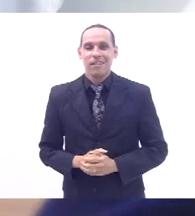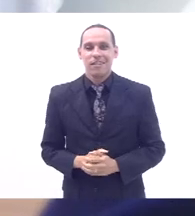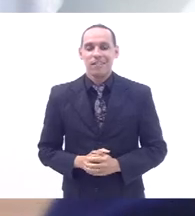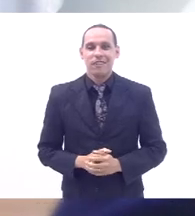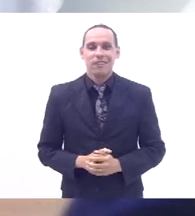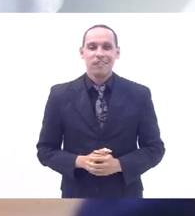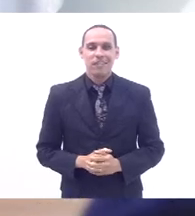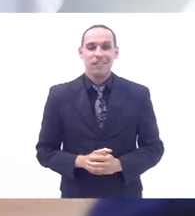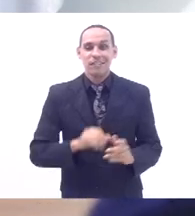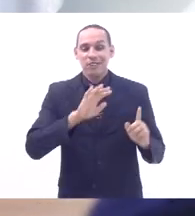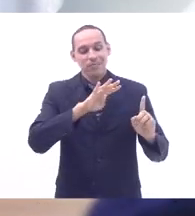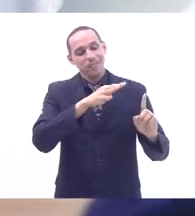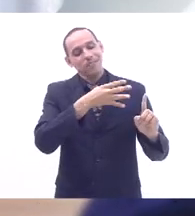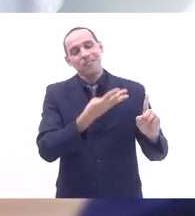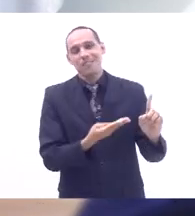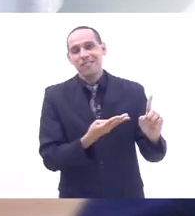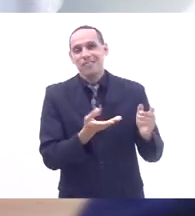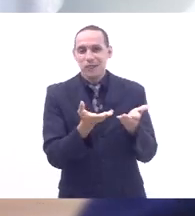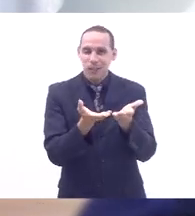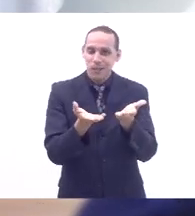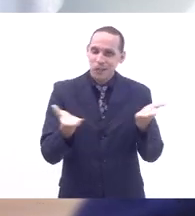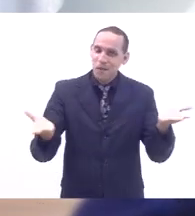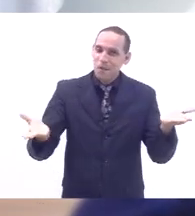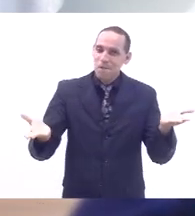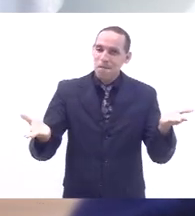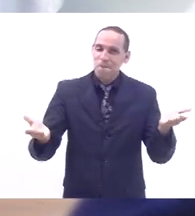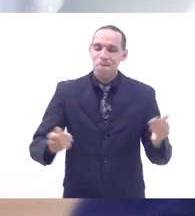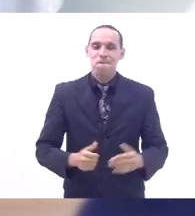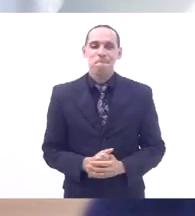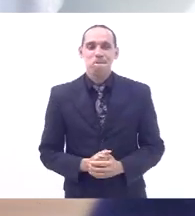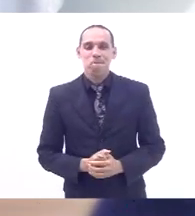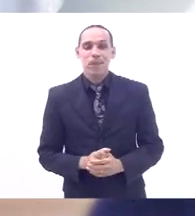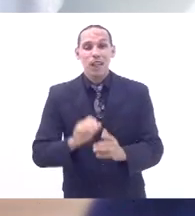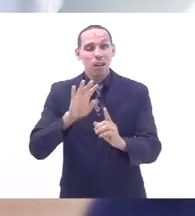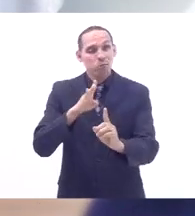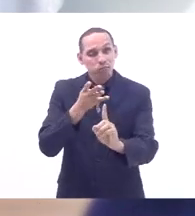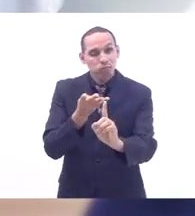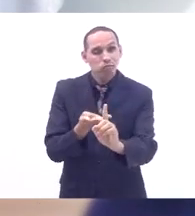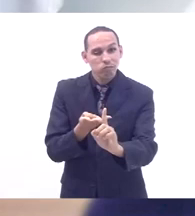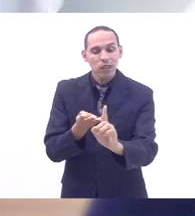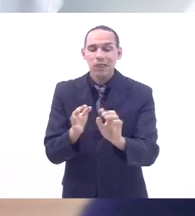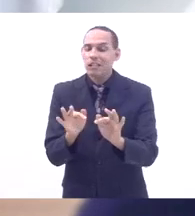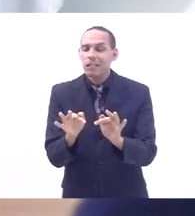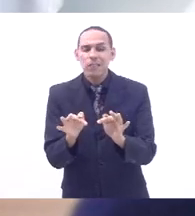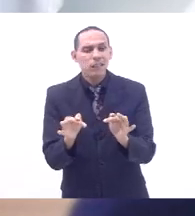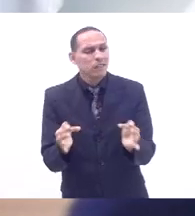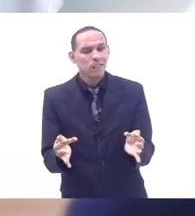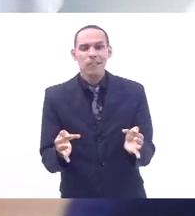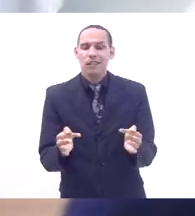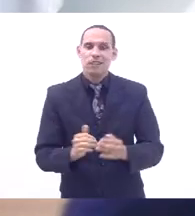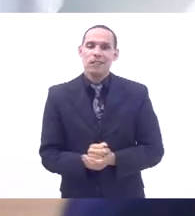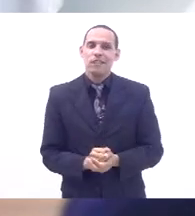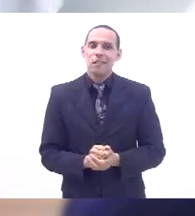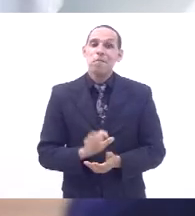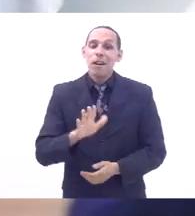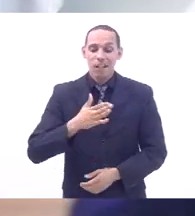Já homenageando aos senhores. É uma homenagem simples, singela, mas